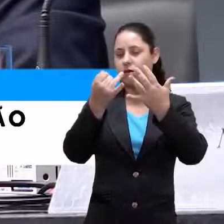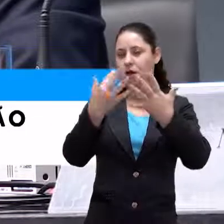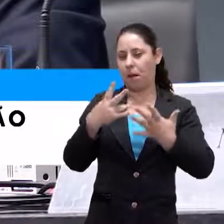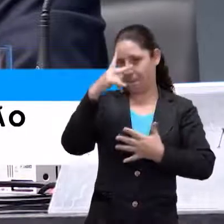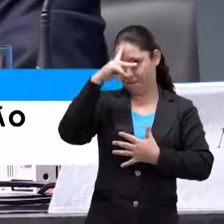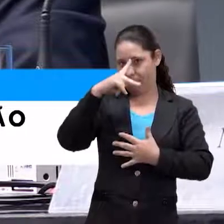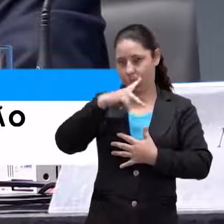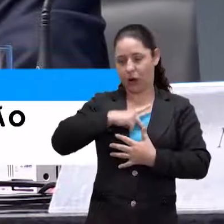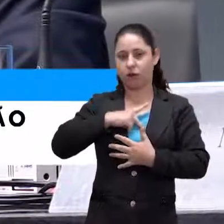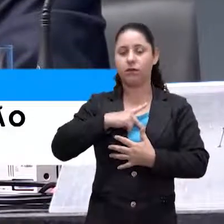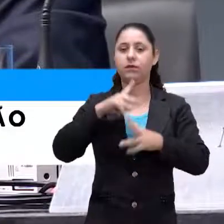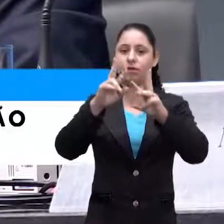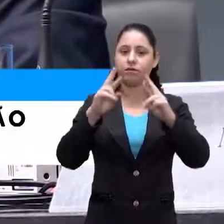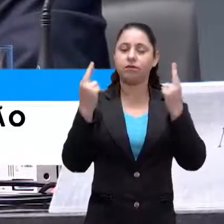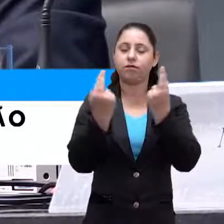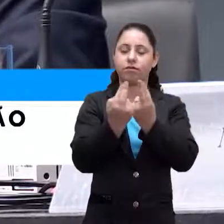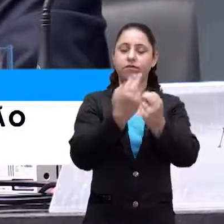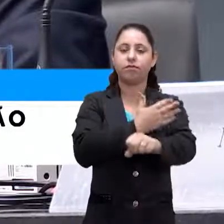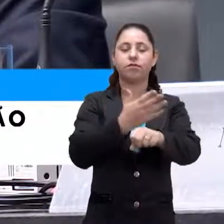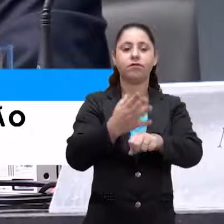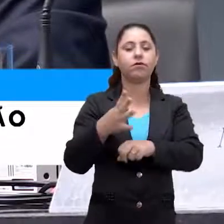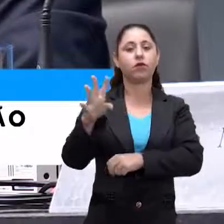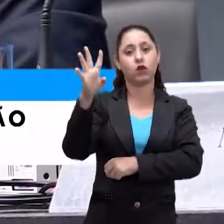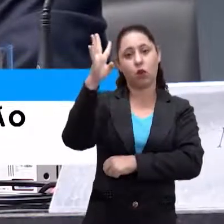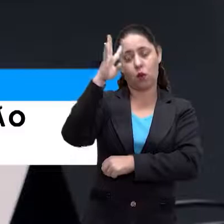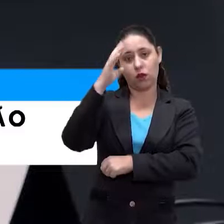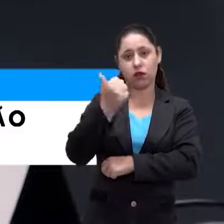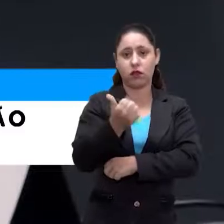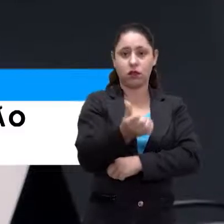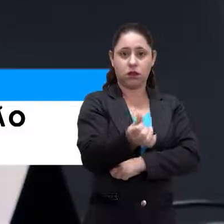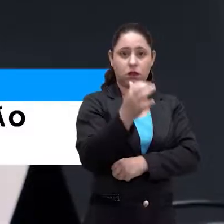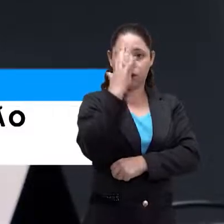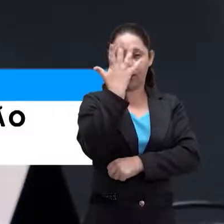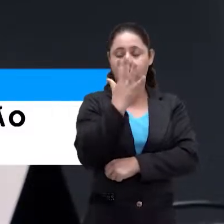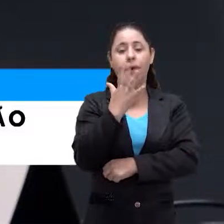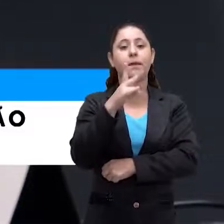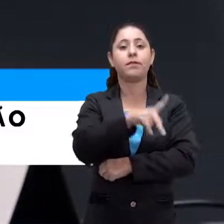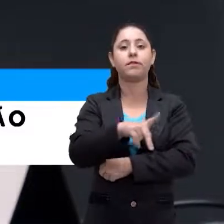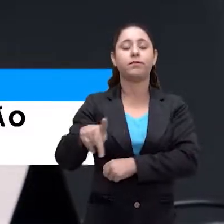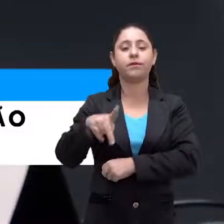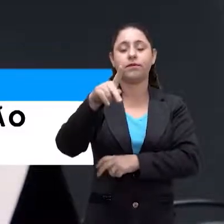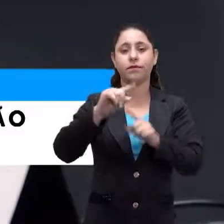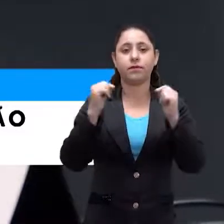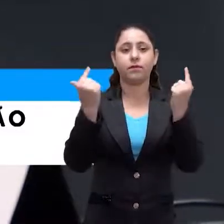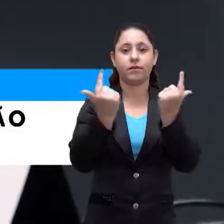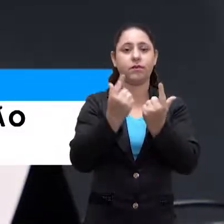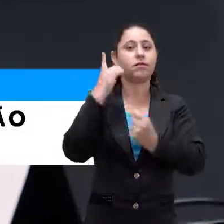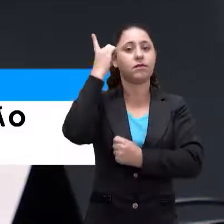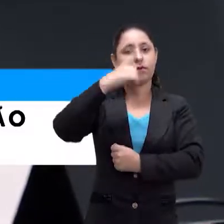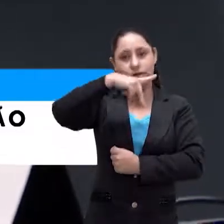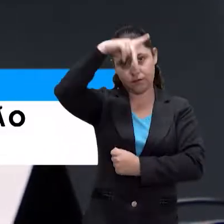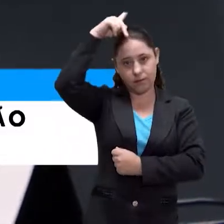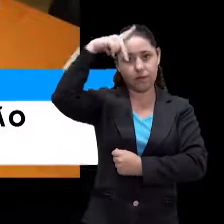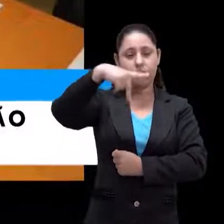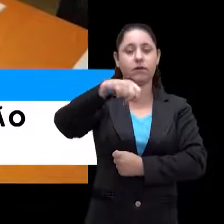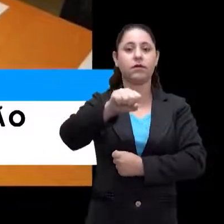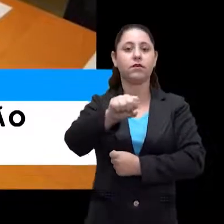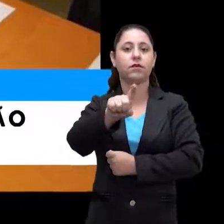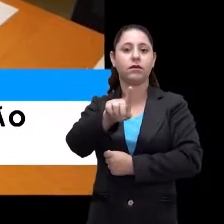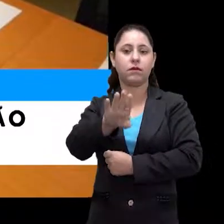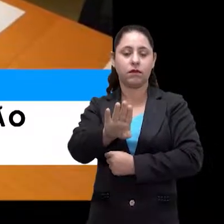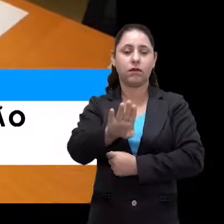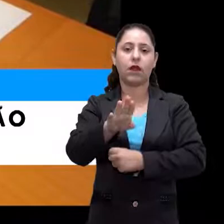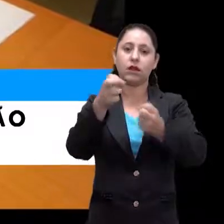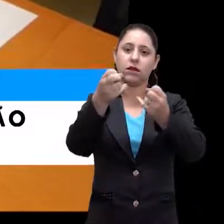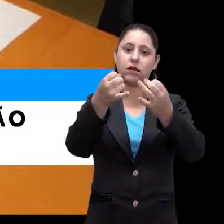pessoais durante a sessão dessa quarta-feira, dia 16 de fevereiro, o presidente da Alemes, deputado Paulo Correia, do PSDB,